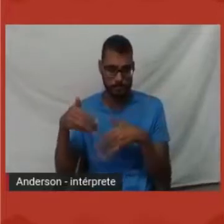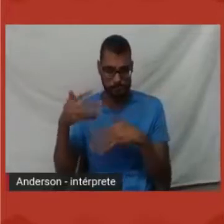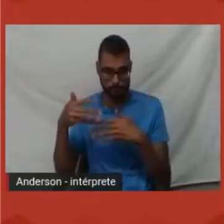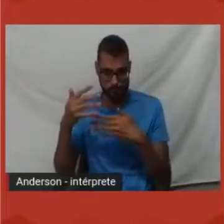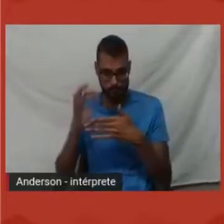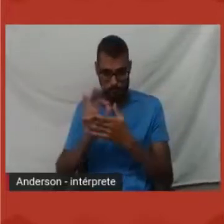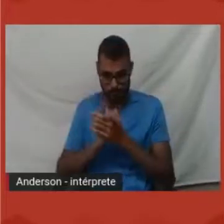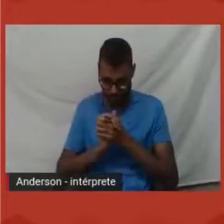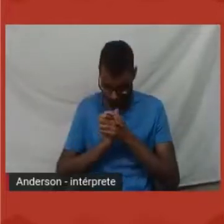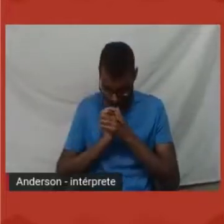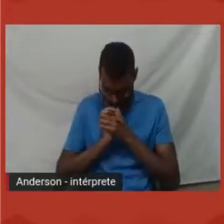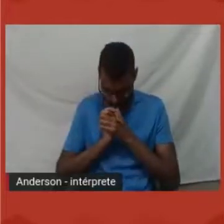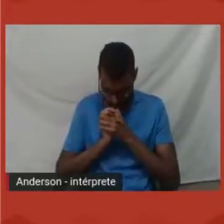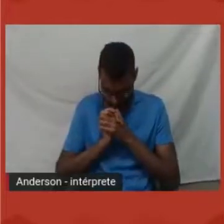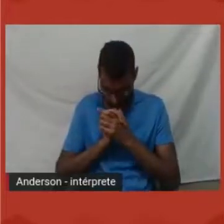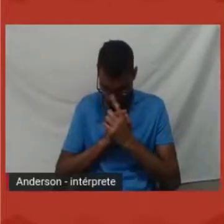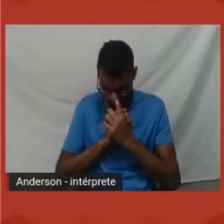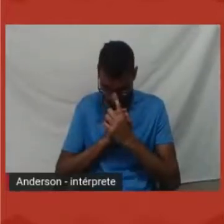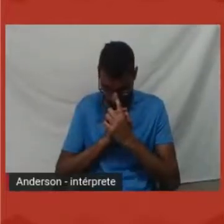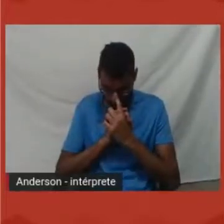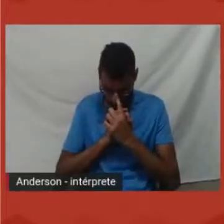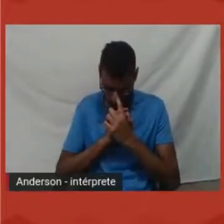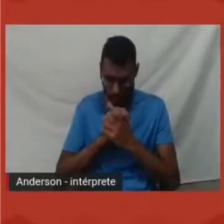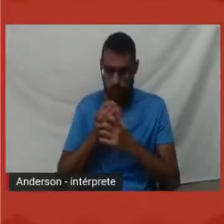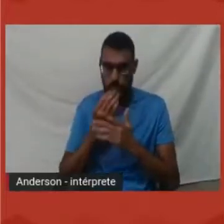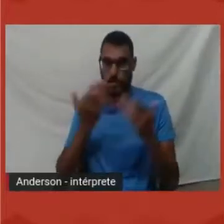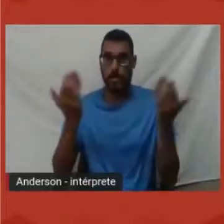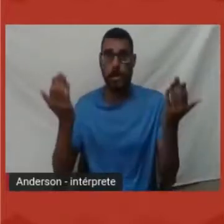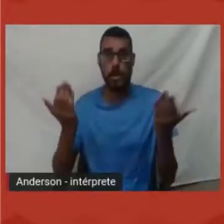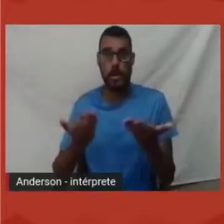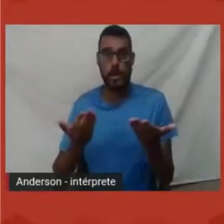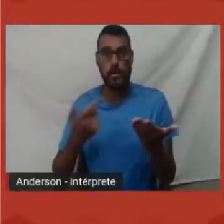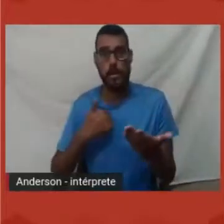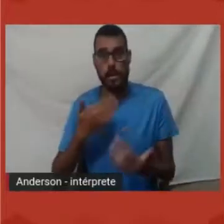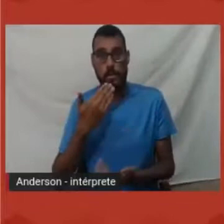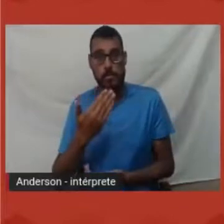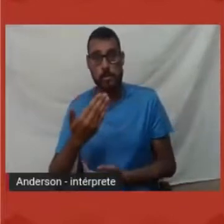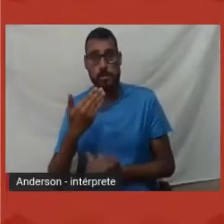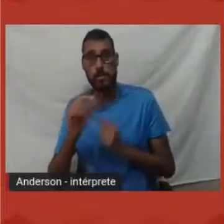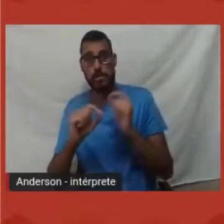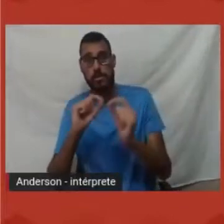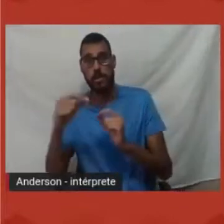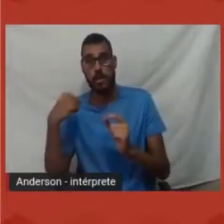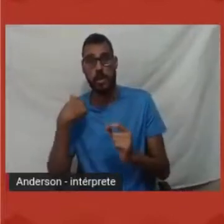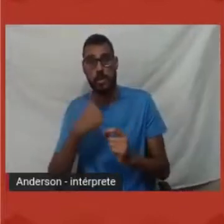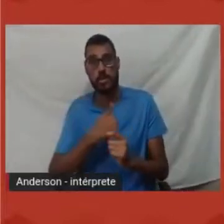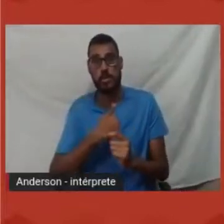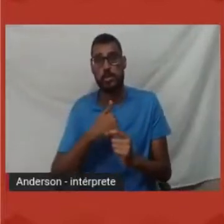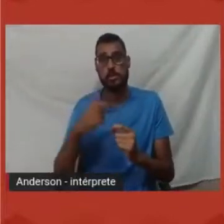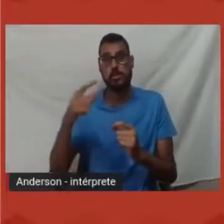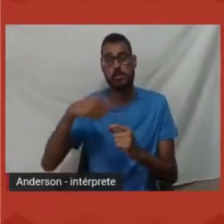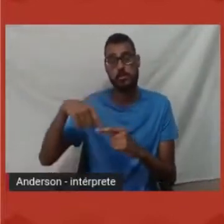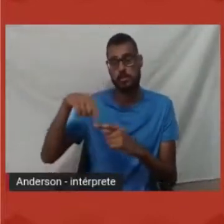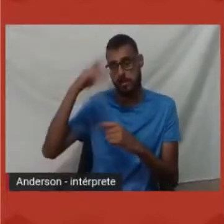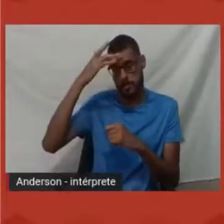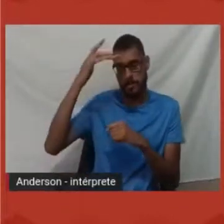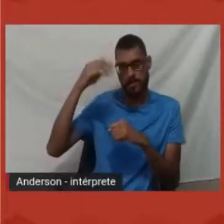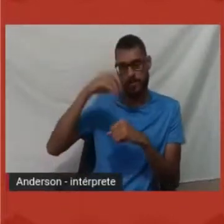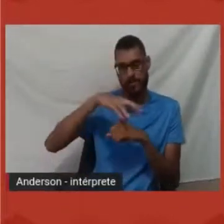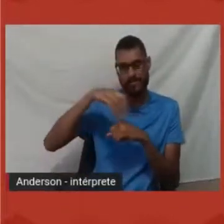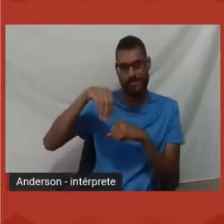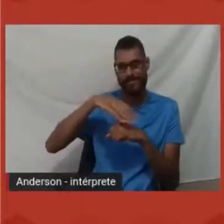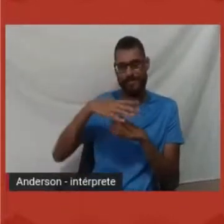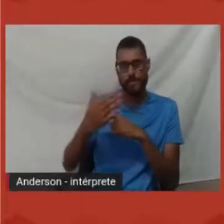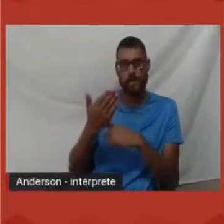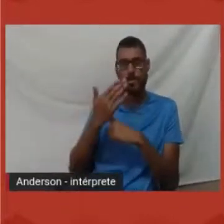E agora, eu pediria, né, para a gente compartilhar aqui também a colaboração dos facilitadores, se